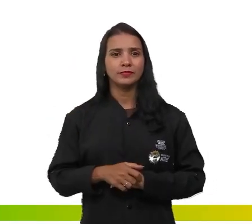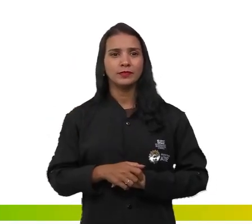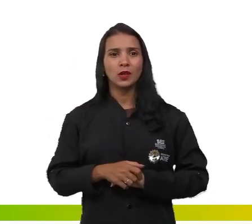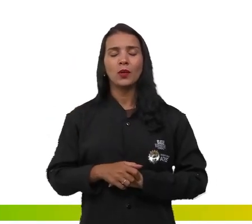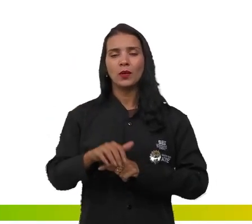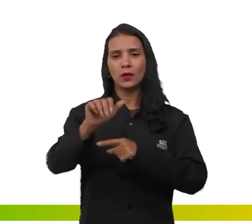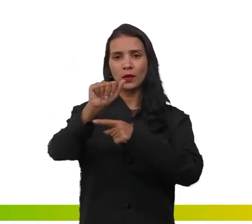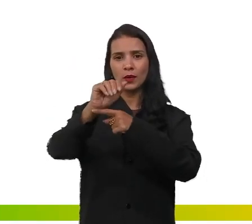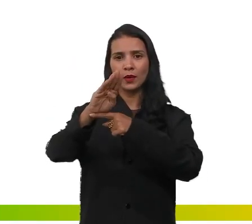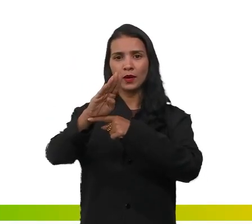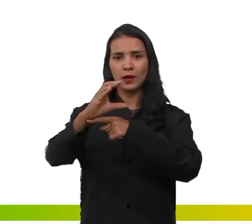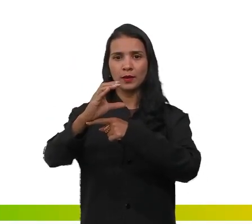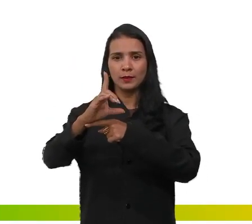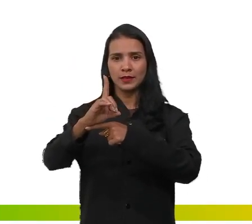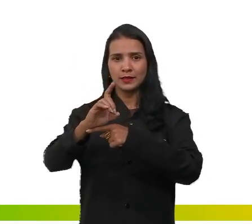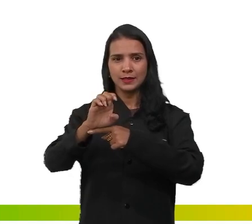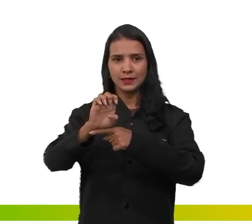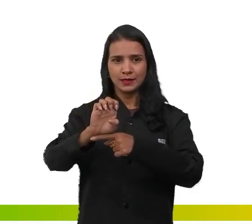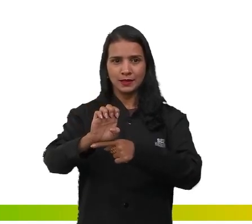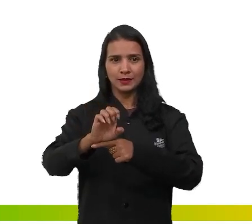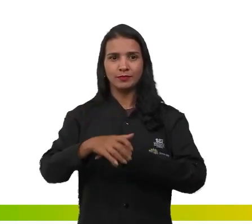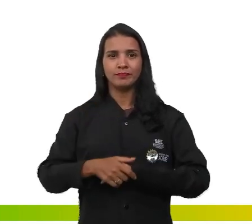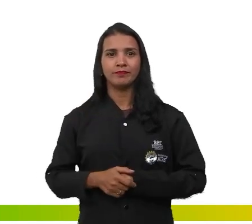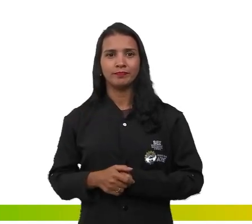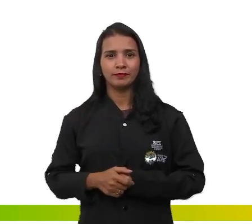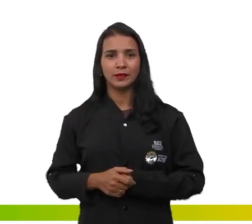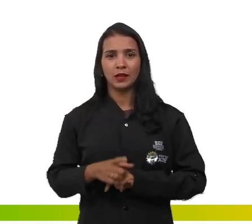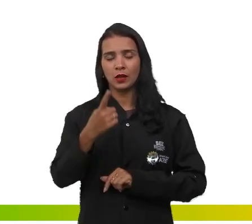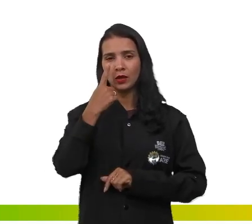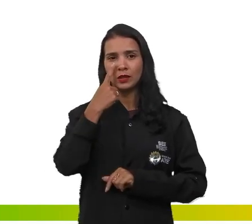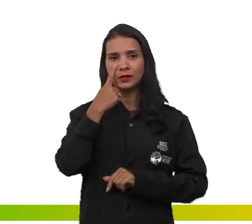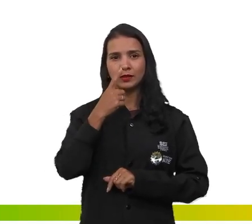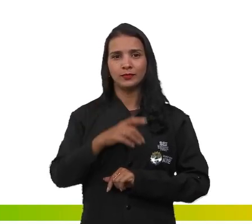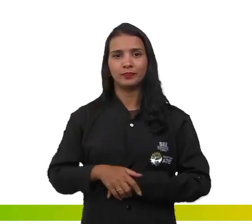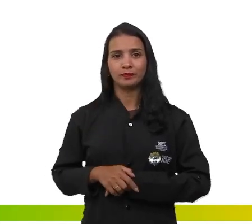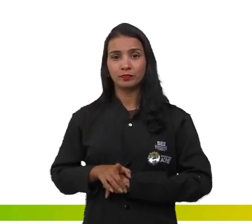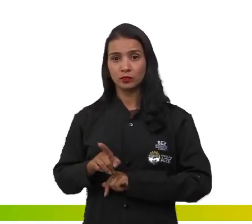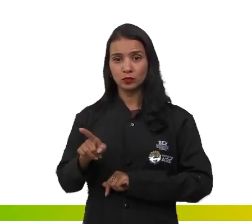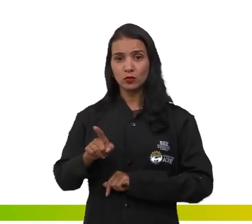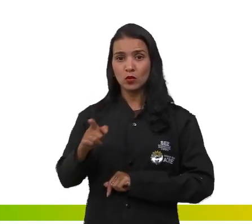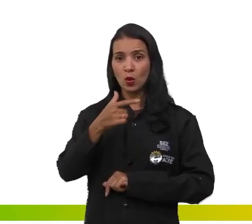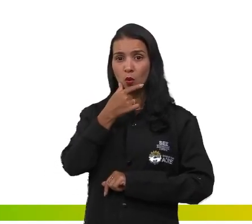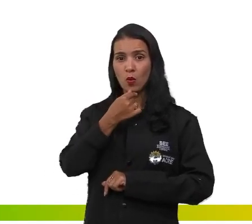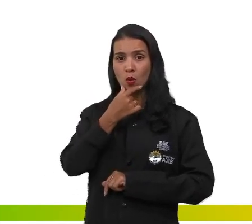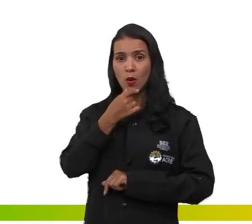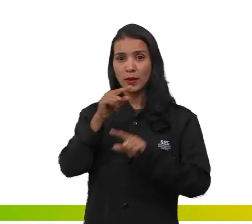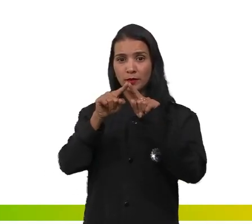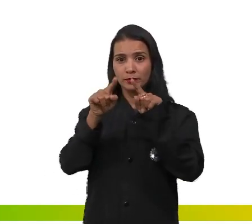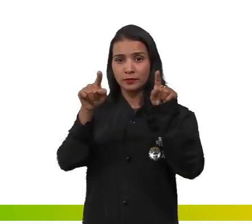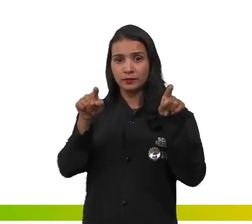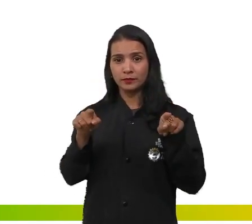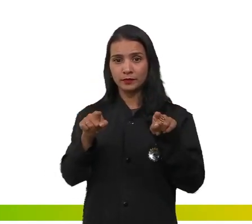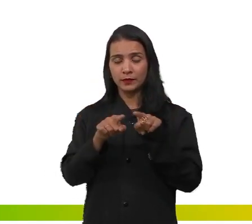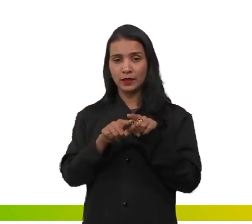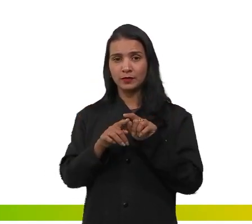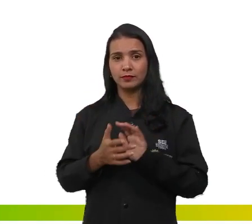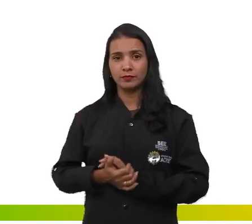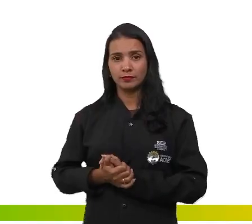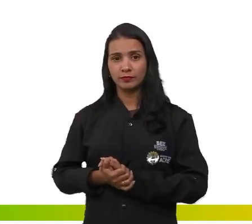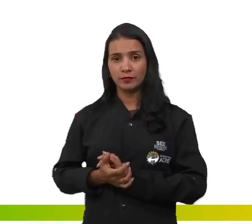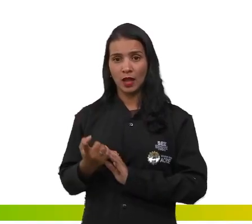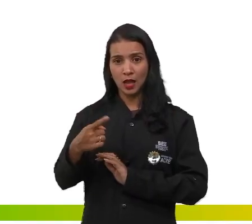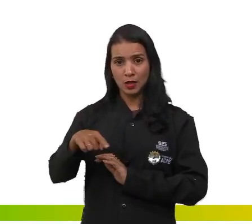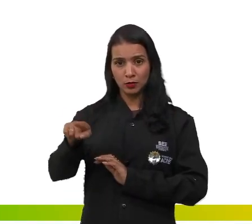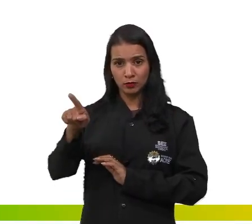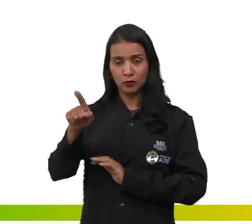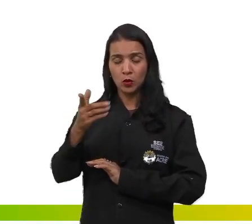só as informações. Temos aí Leandro, que é um homem, né, quadrado, de ser calvo, consultou um amigo que estava